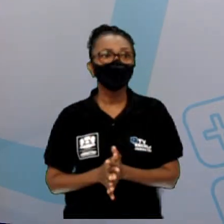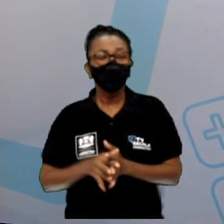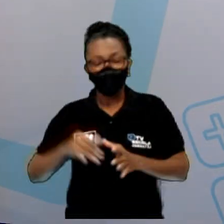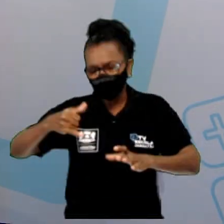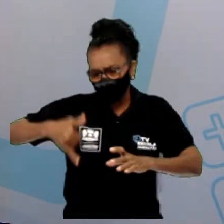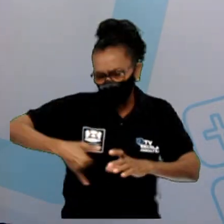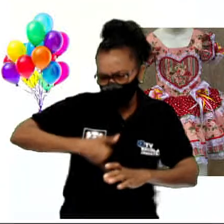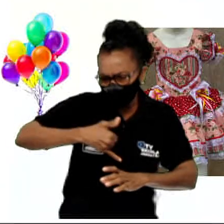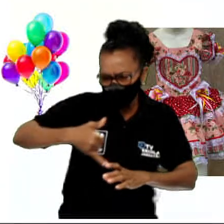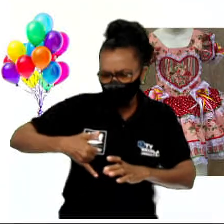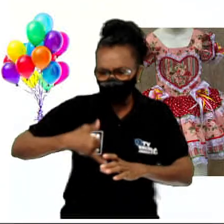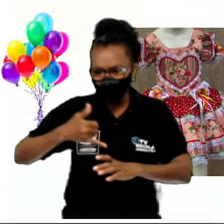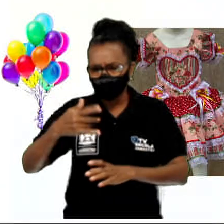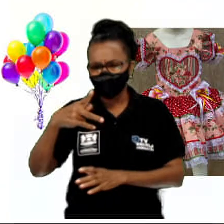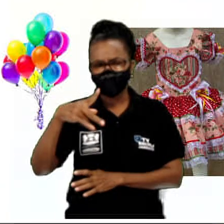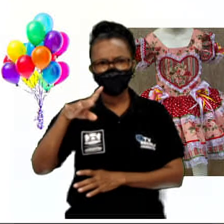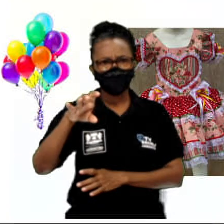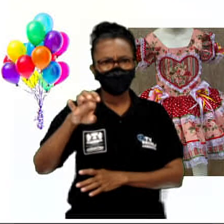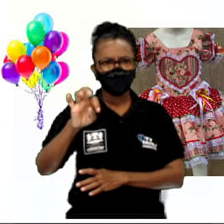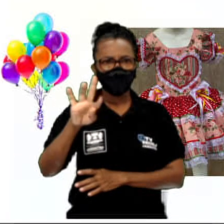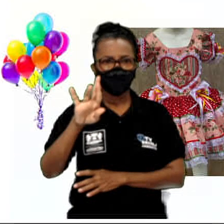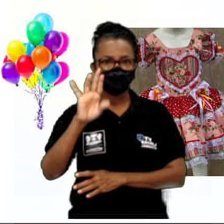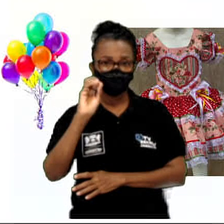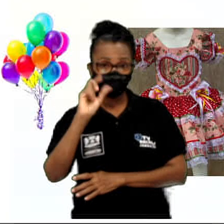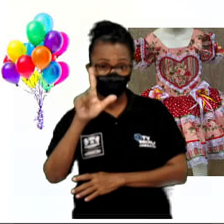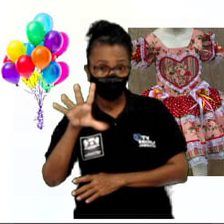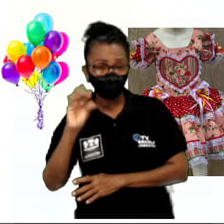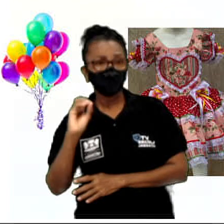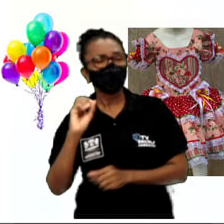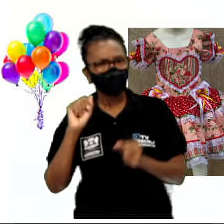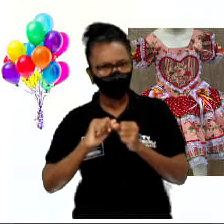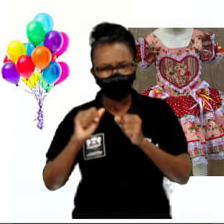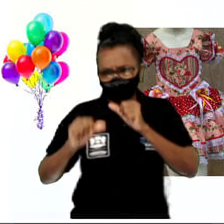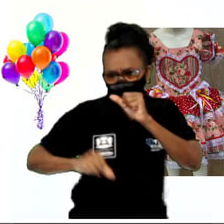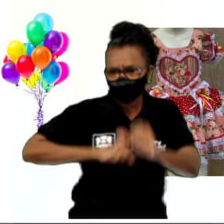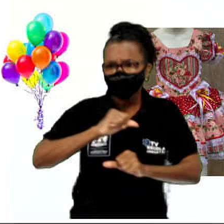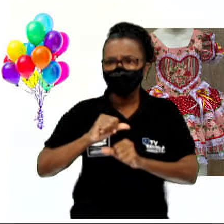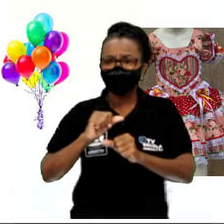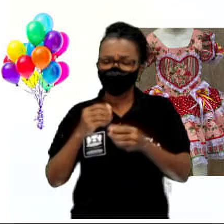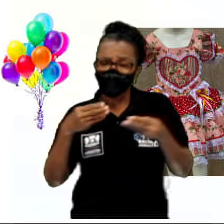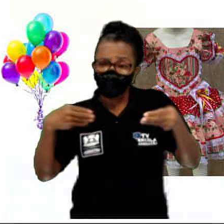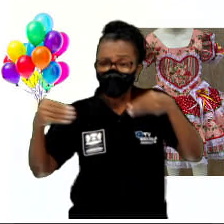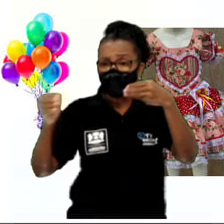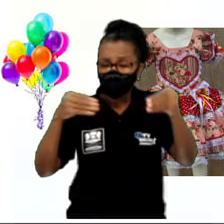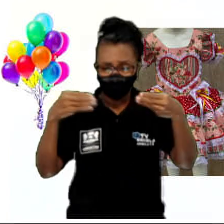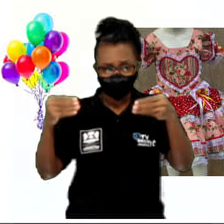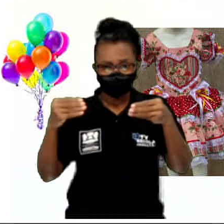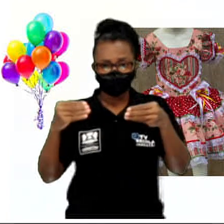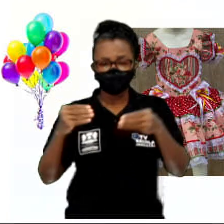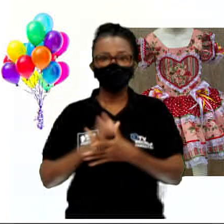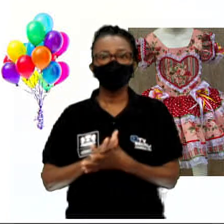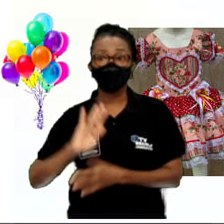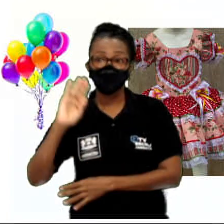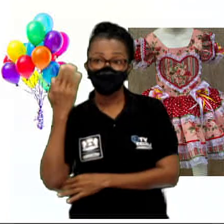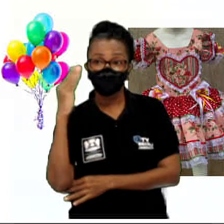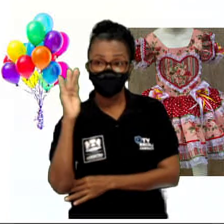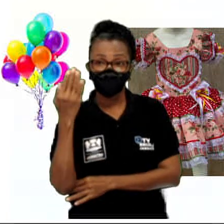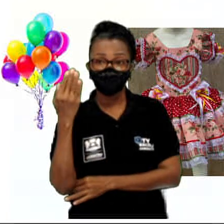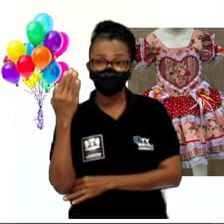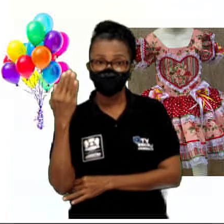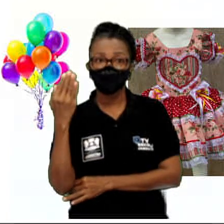transformar no plástico, de alguns exemplos que eu dei, não é? Na madeira nós podemos fazer